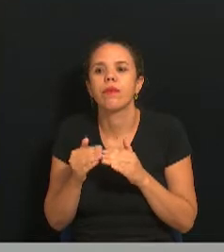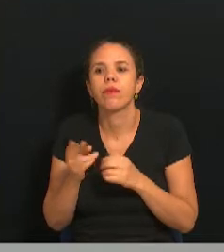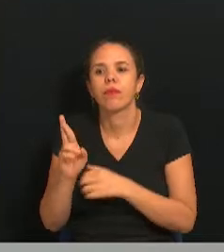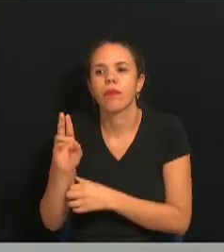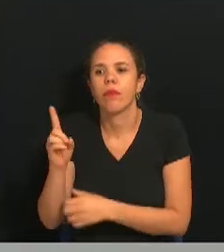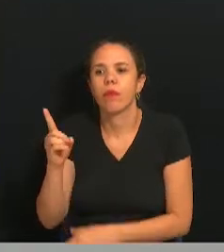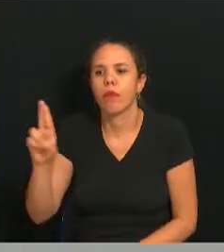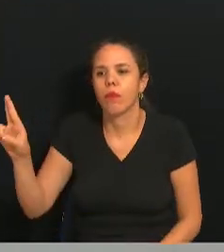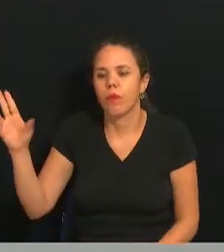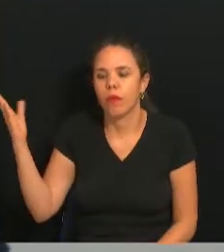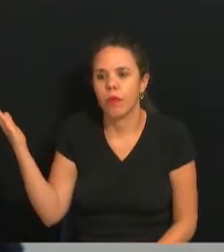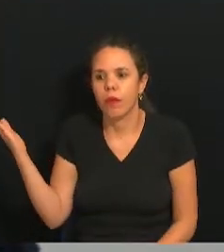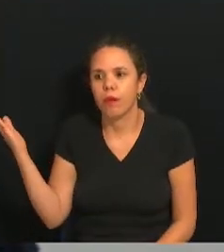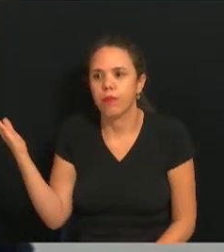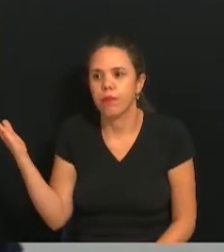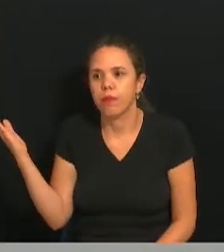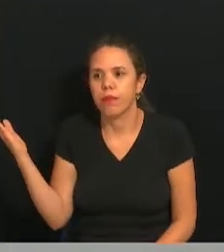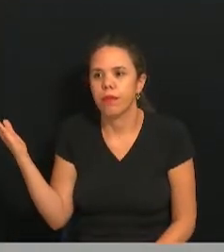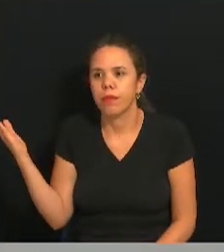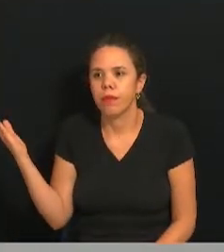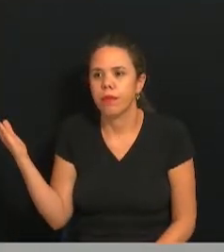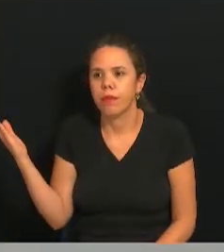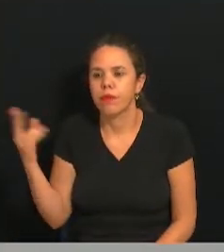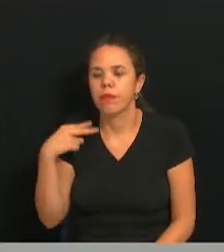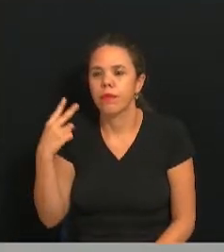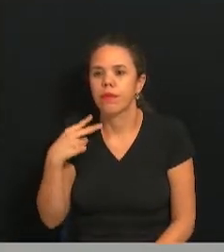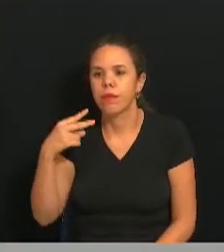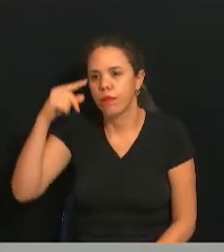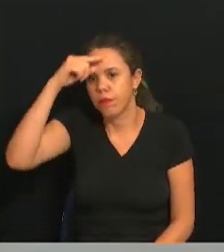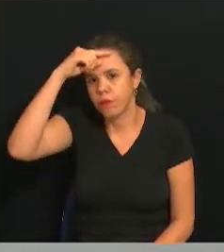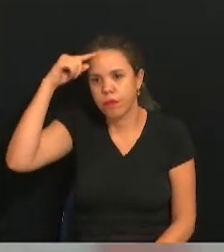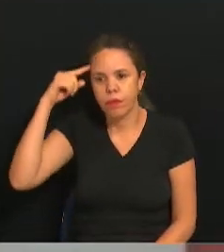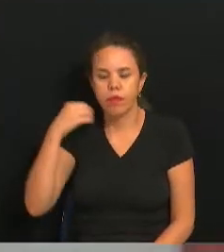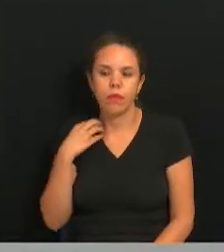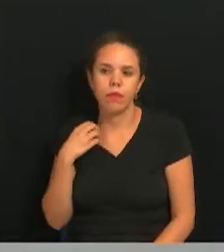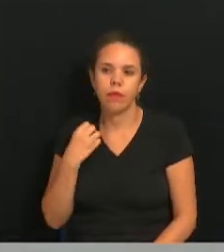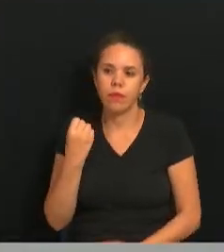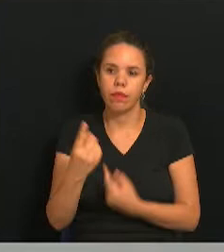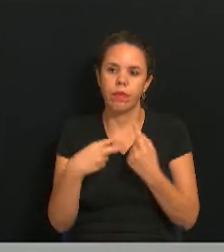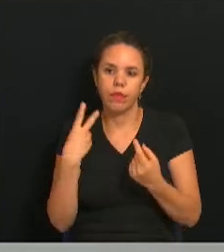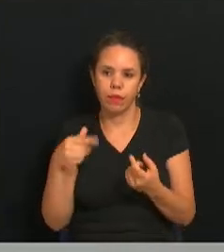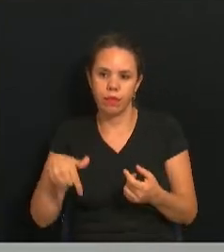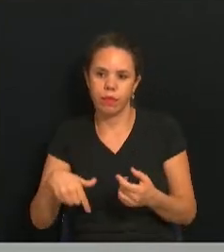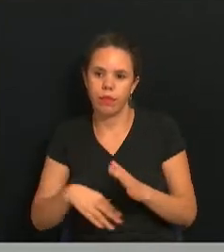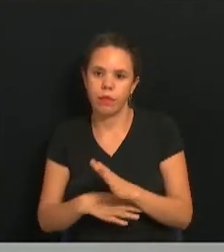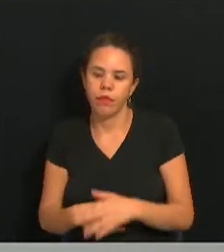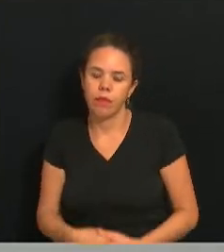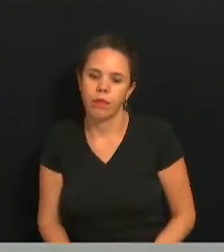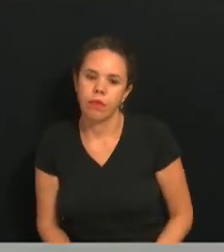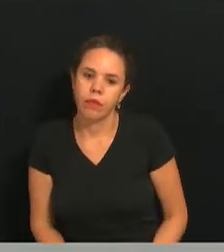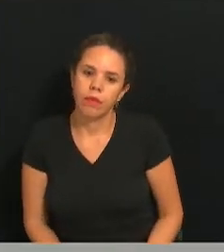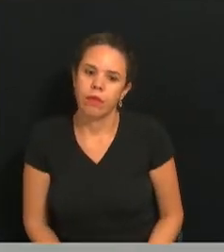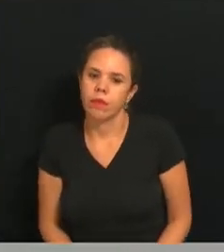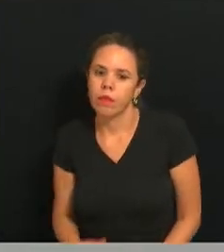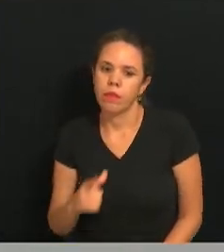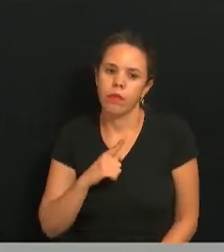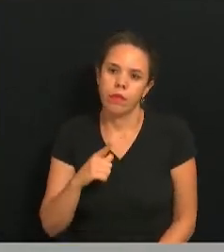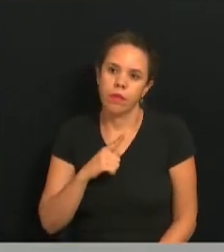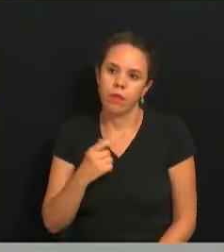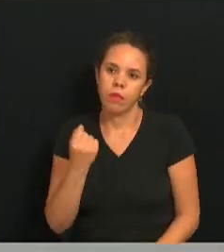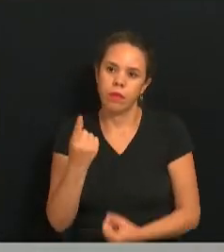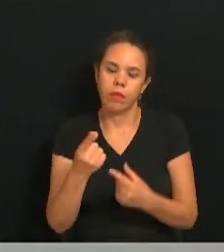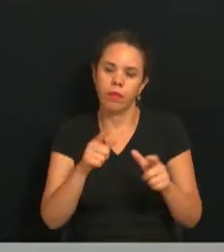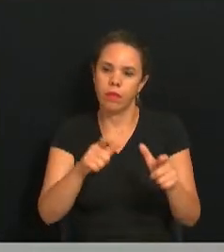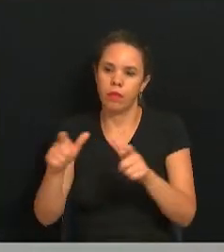Eduardo, concordo com o vereador Otto e alguns outros vereadores dessa casa. Nós tivemos aí algumas áreas